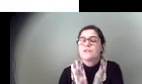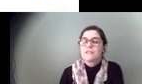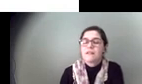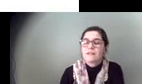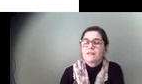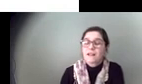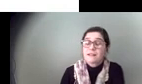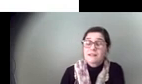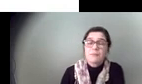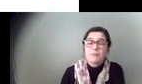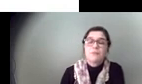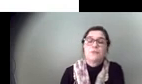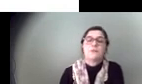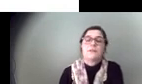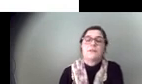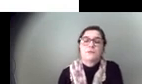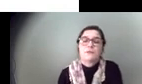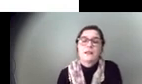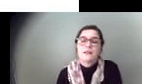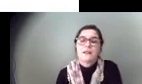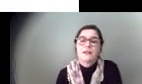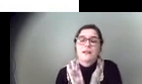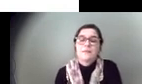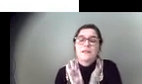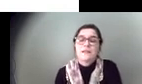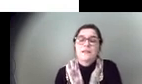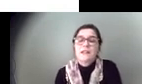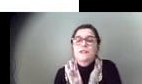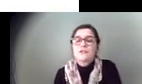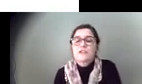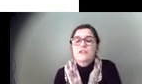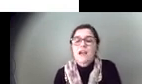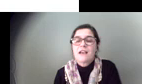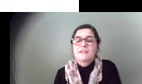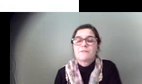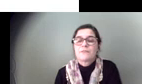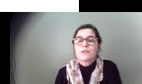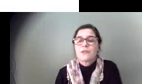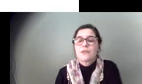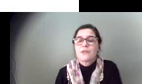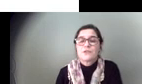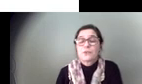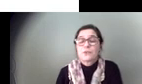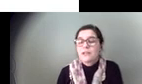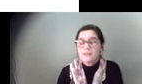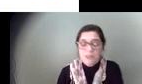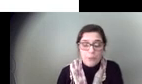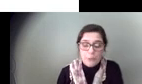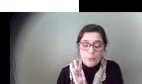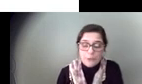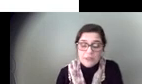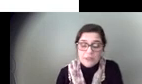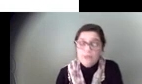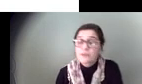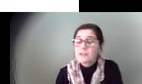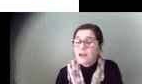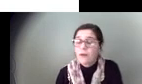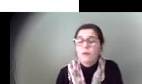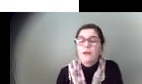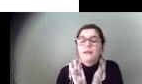Por isso a gente tem que ficar sempre muito atento, né? Manter relações sociais e conexões com redes de apoio,